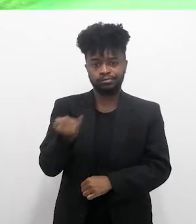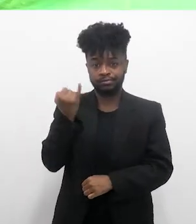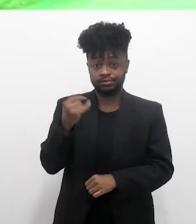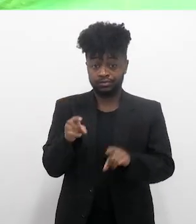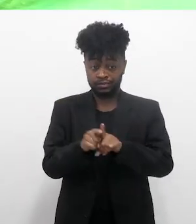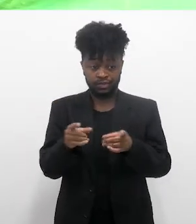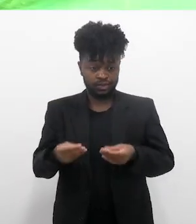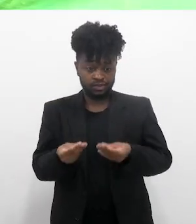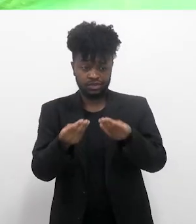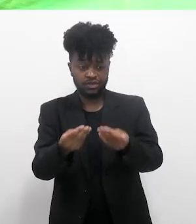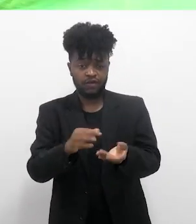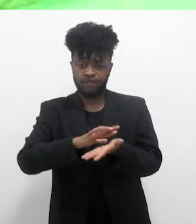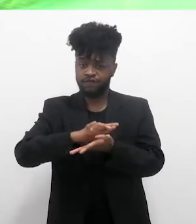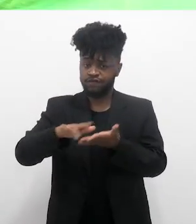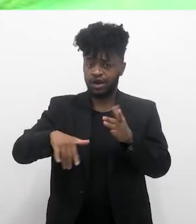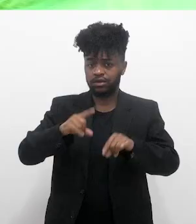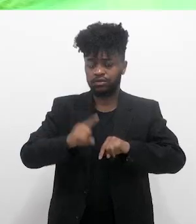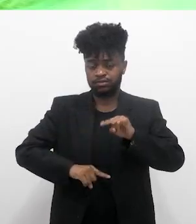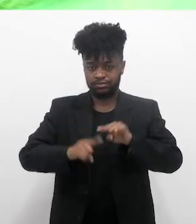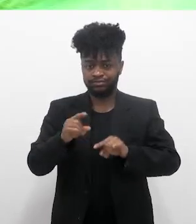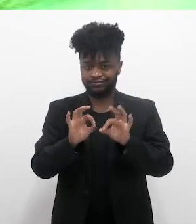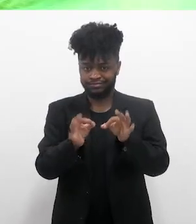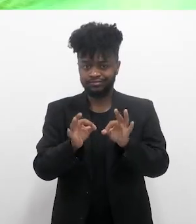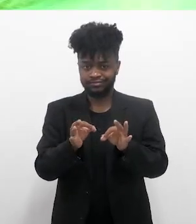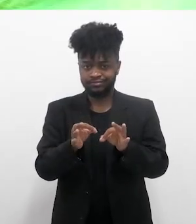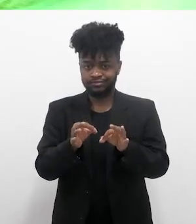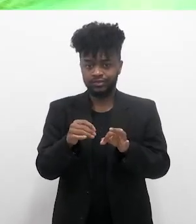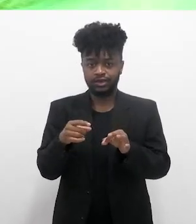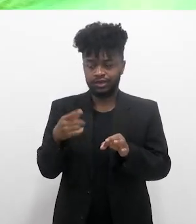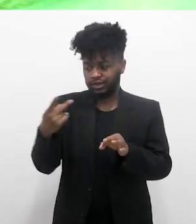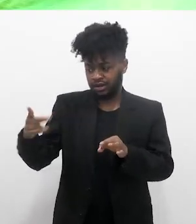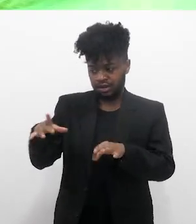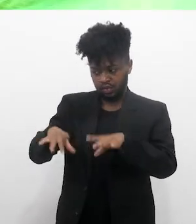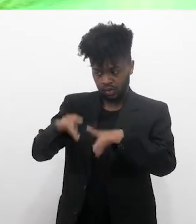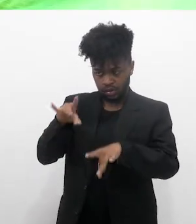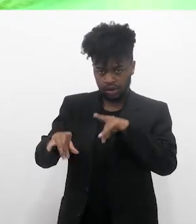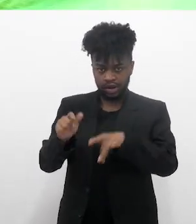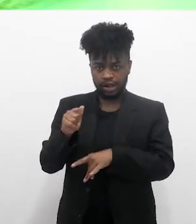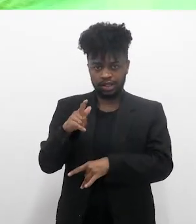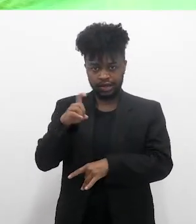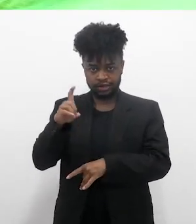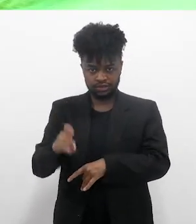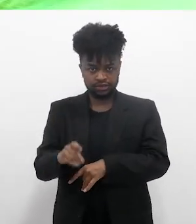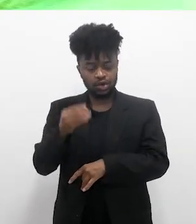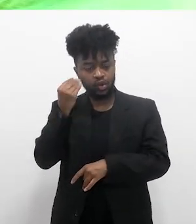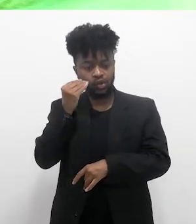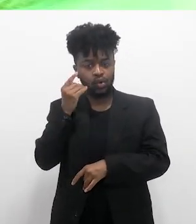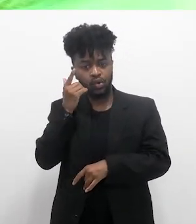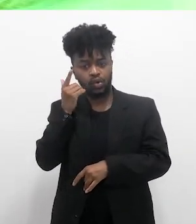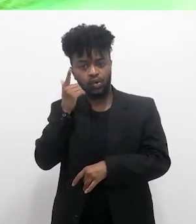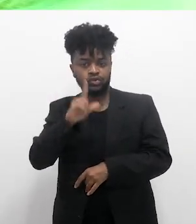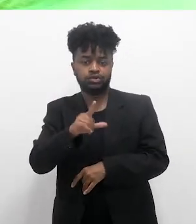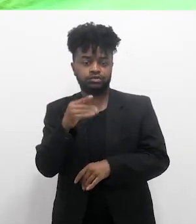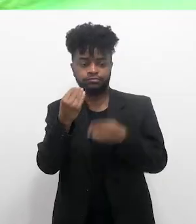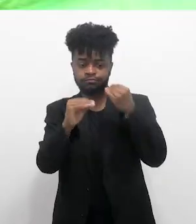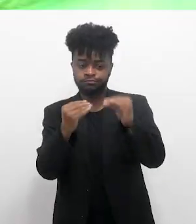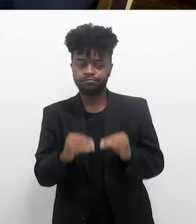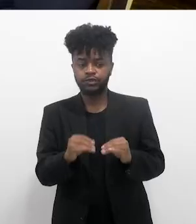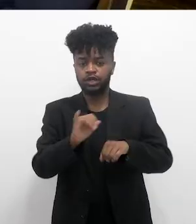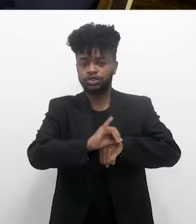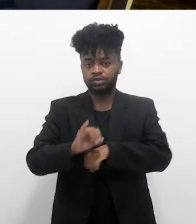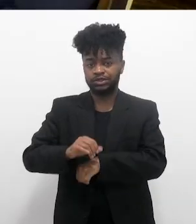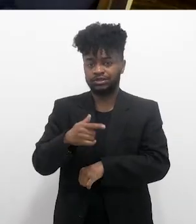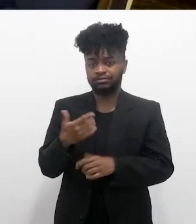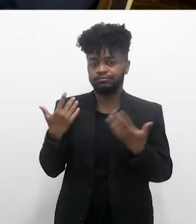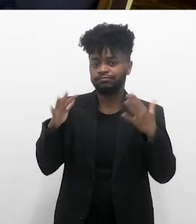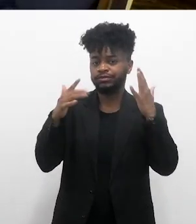cedido várias peças, né, para o curador, o Alex, estar nessa exposição dos 75 anos do Maracanã. Como